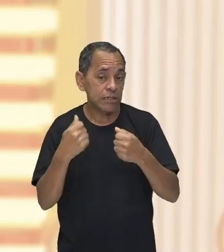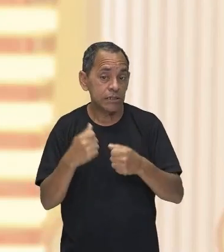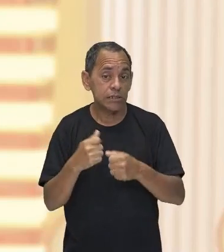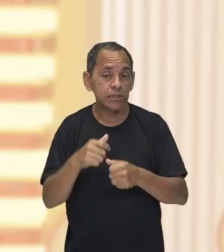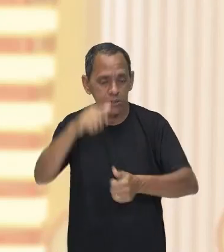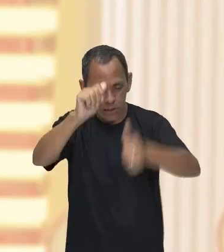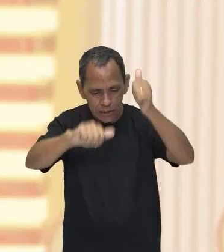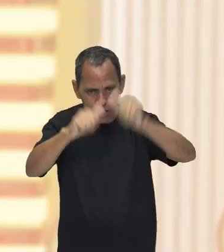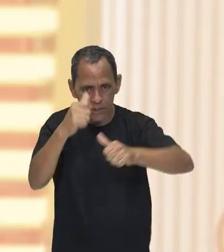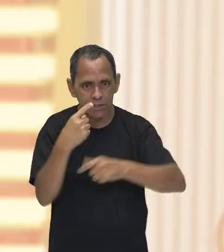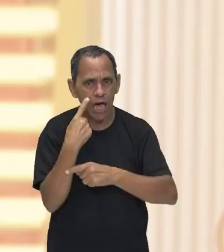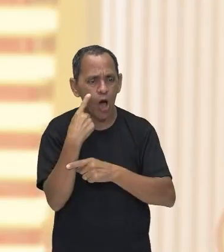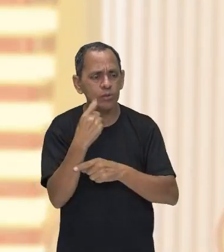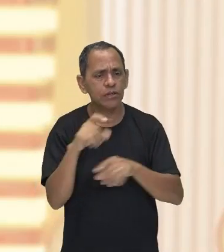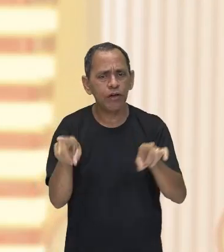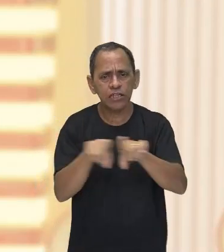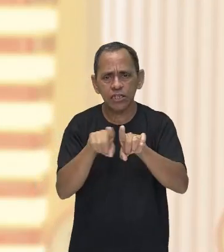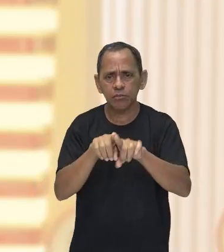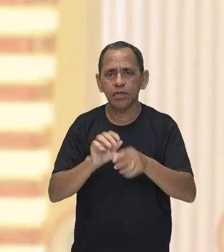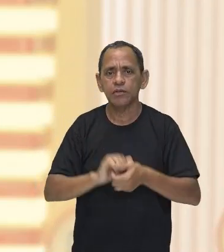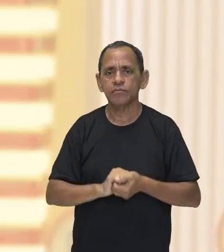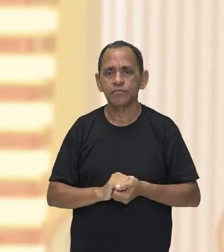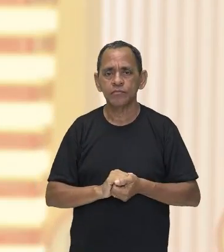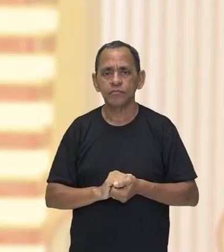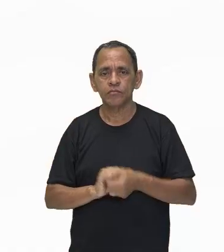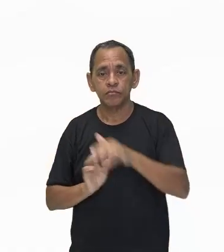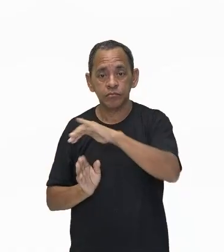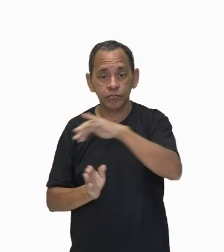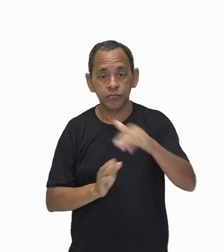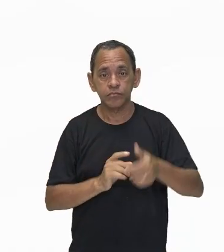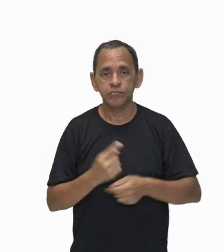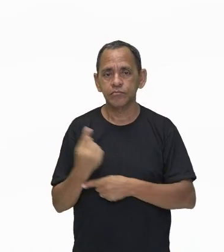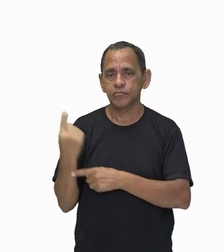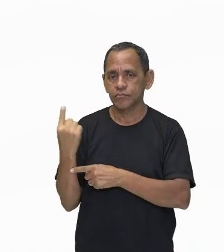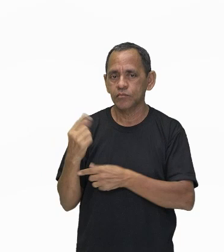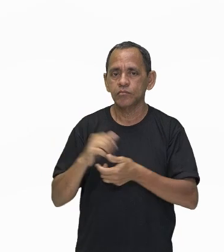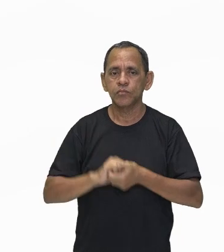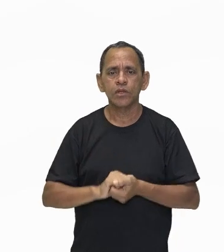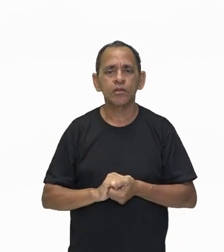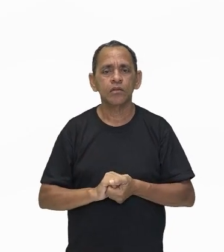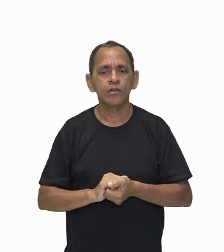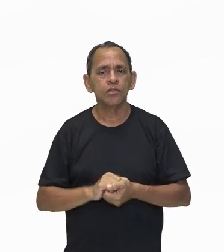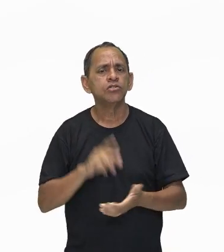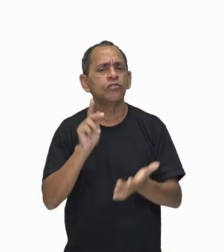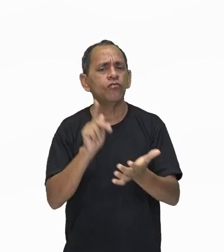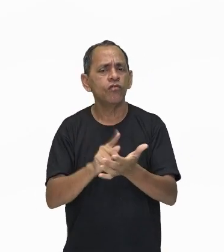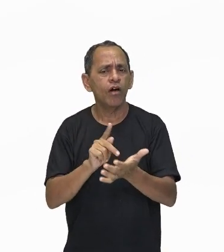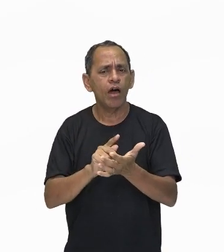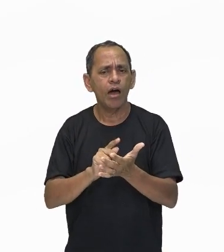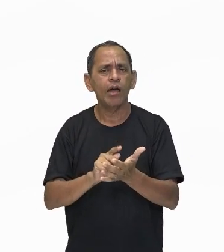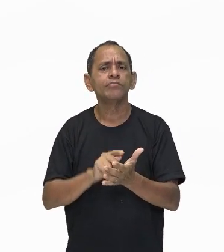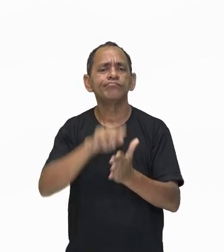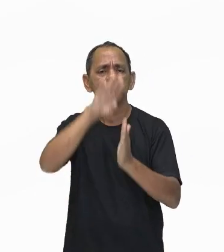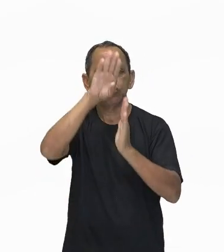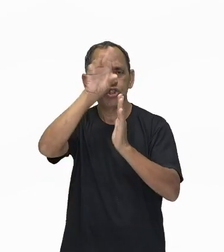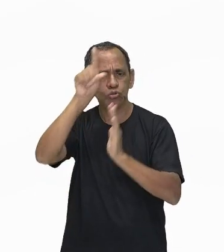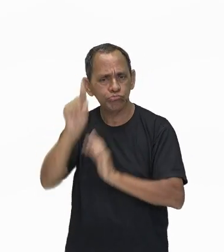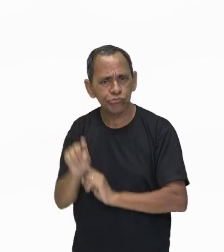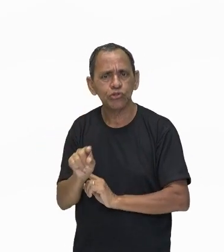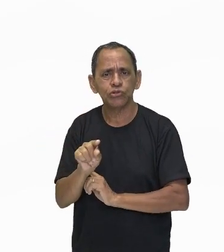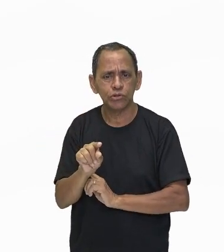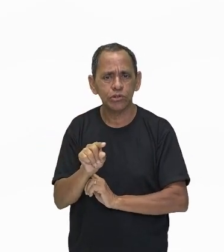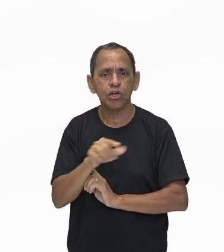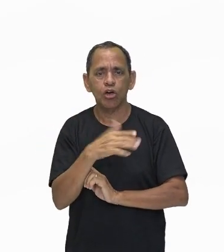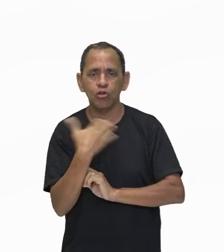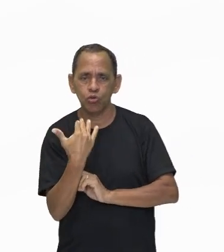e observar, ok? Então, acompanha ali comigo, olha só. Contudo, a queda no número de homicídios